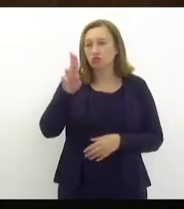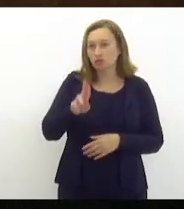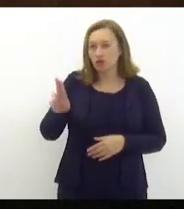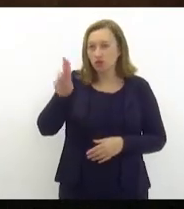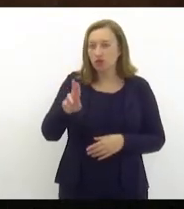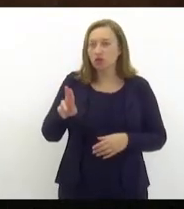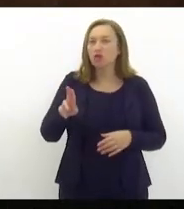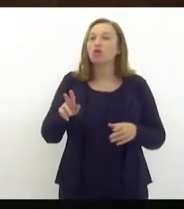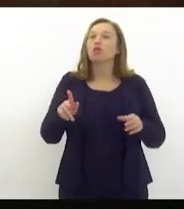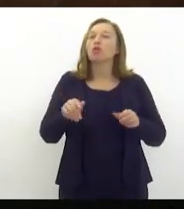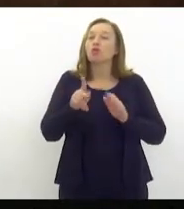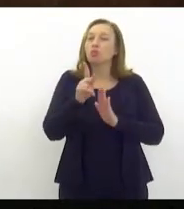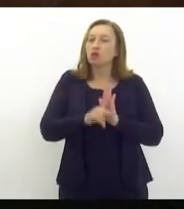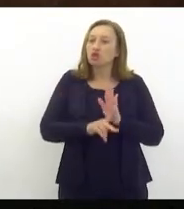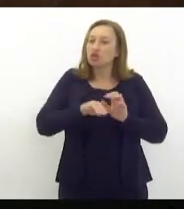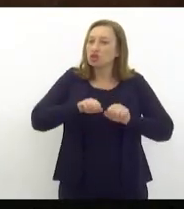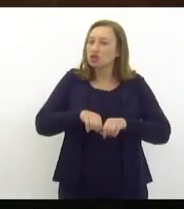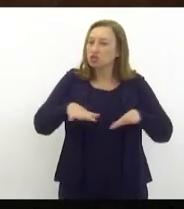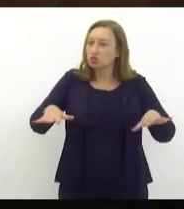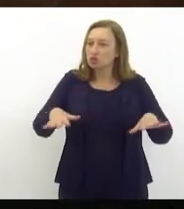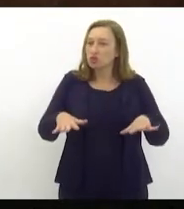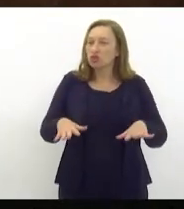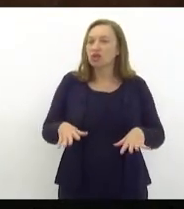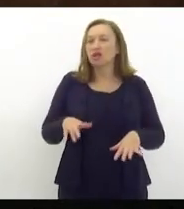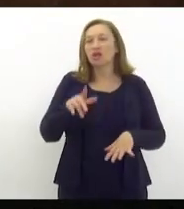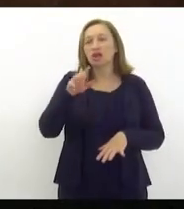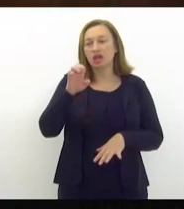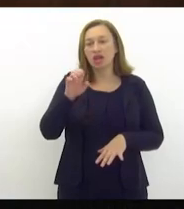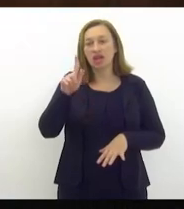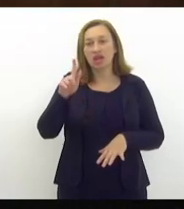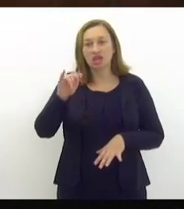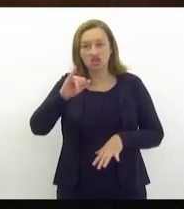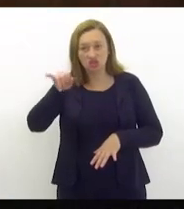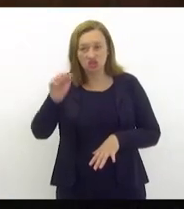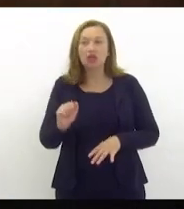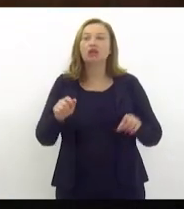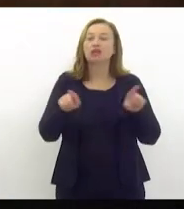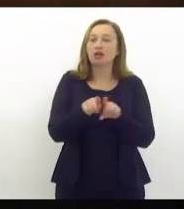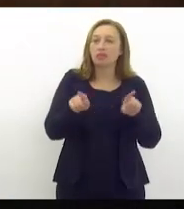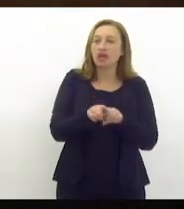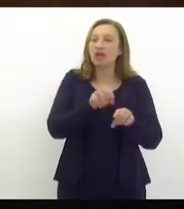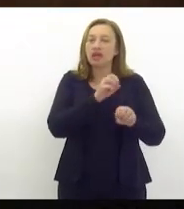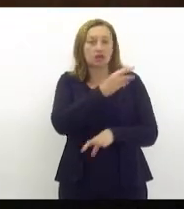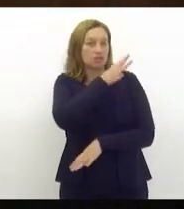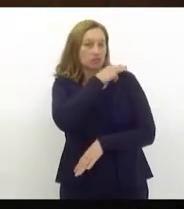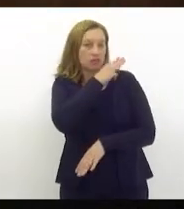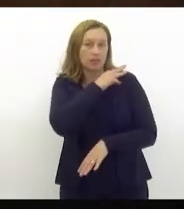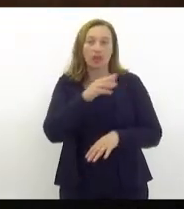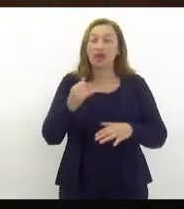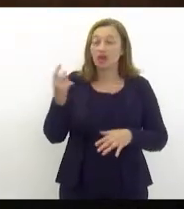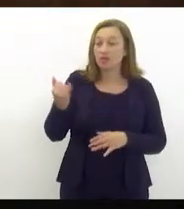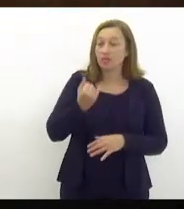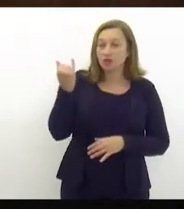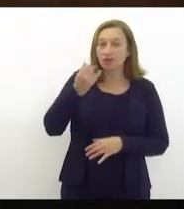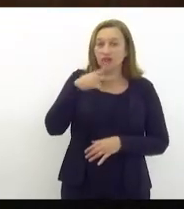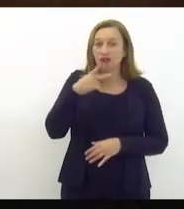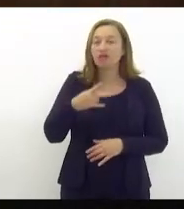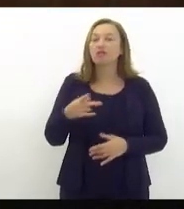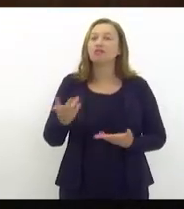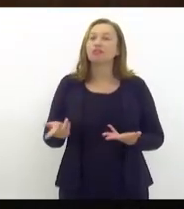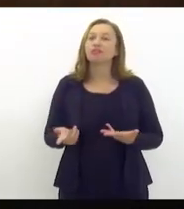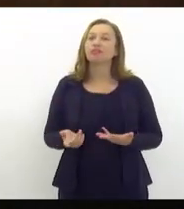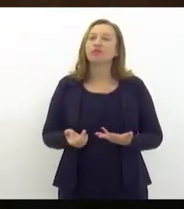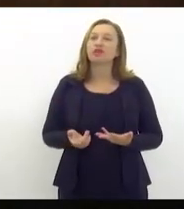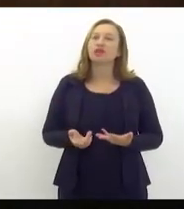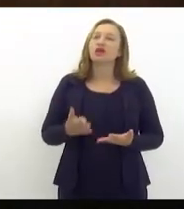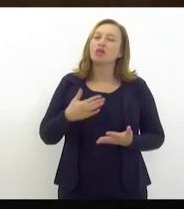se estende também a nível de EJA e a nível de ensino médio, né? Mas é importante destacar isso também. Falo isso, né? Até porque na